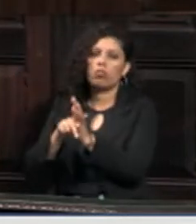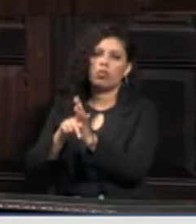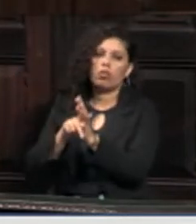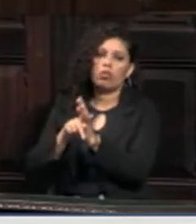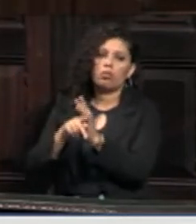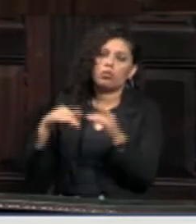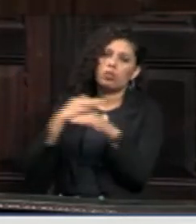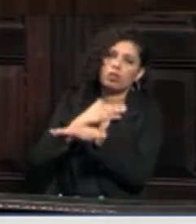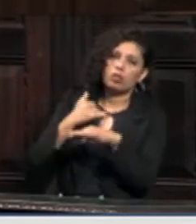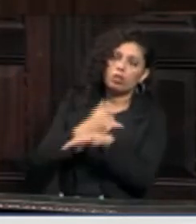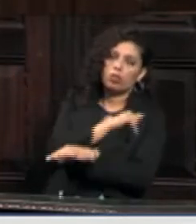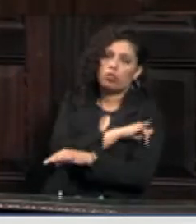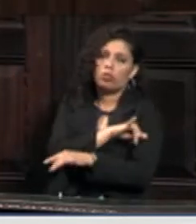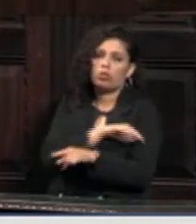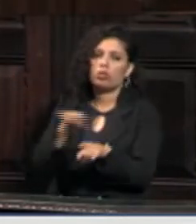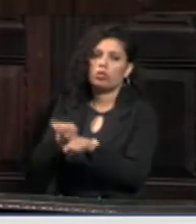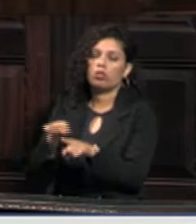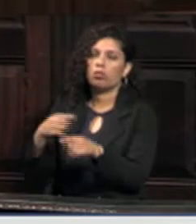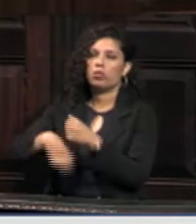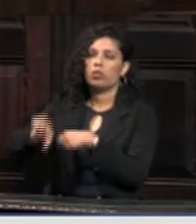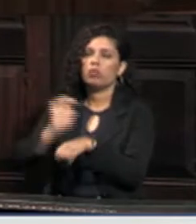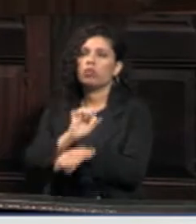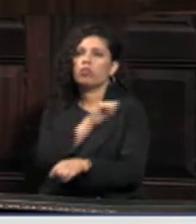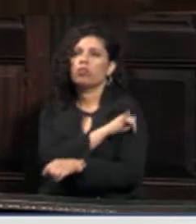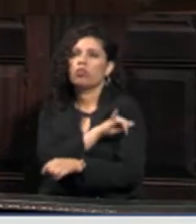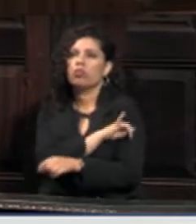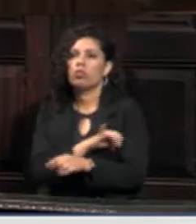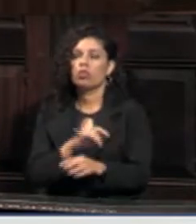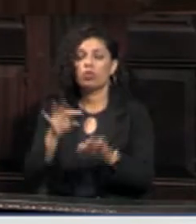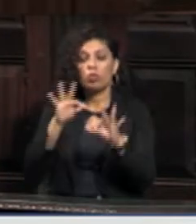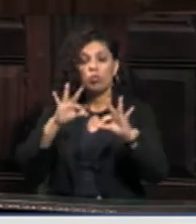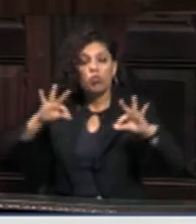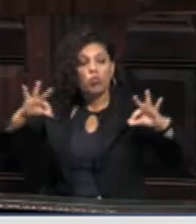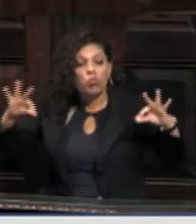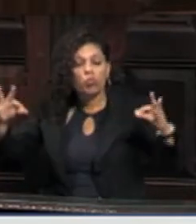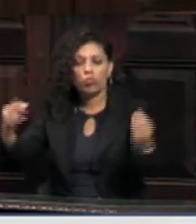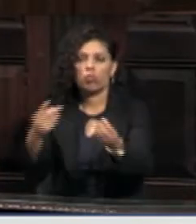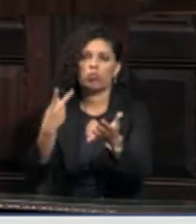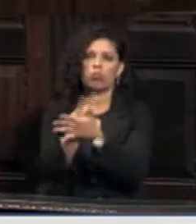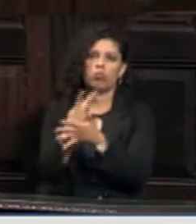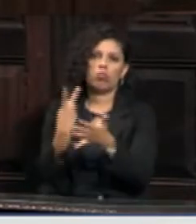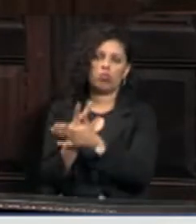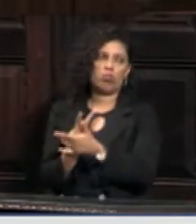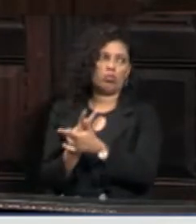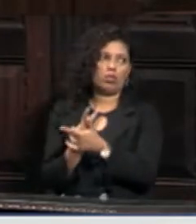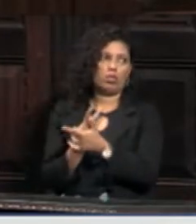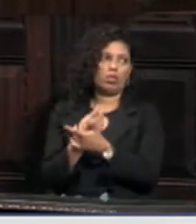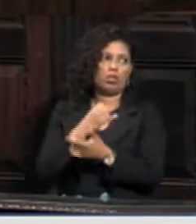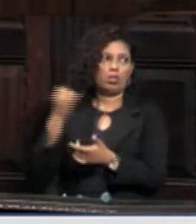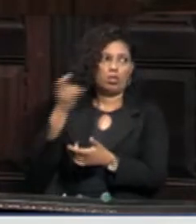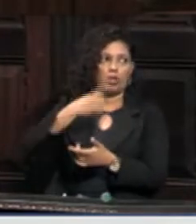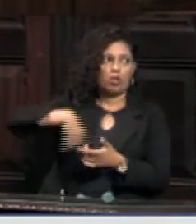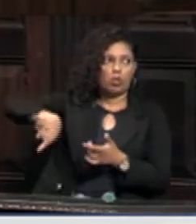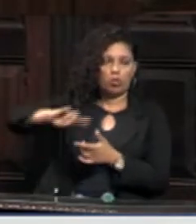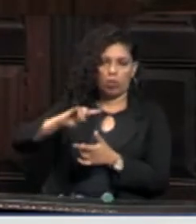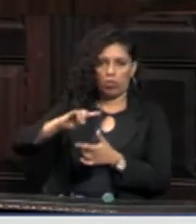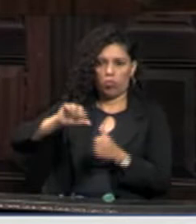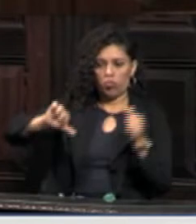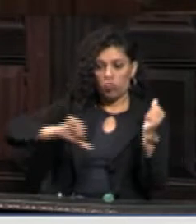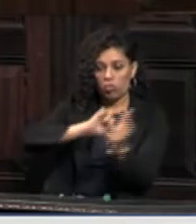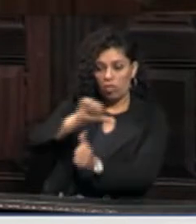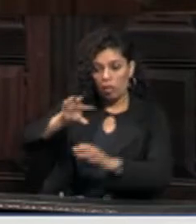Então, todo o sistema está corrompido. E se não se mexer no sistema como um